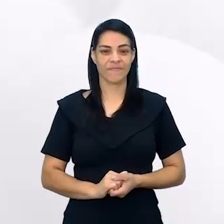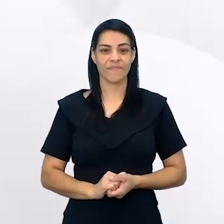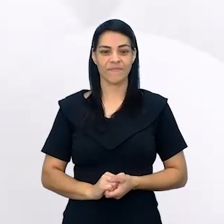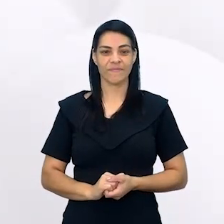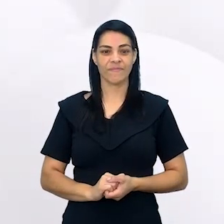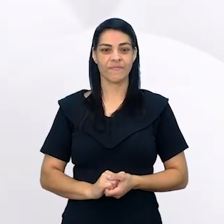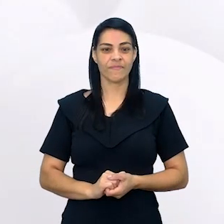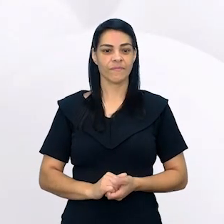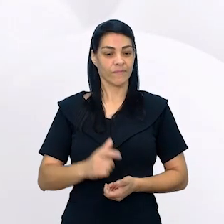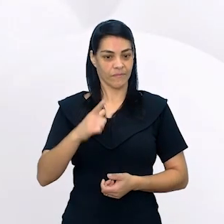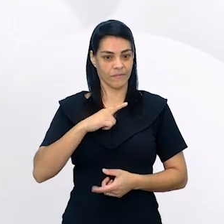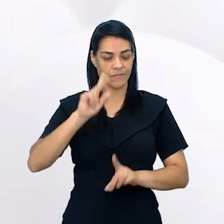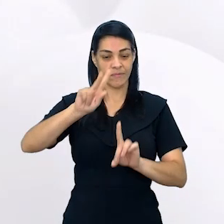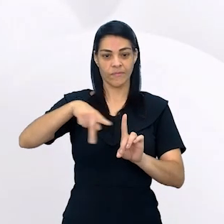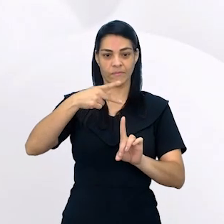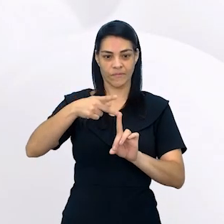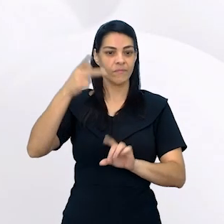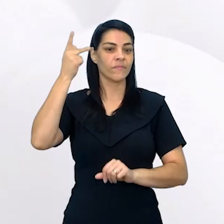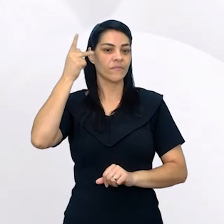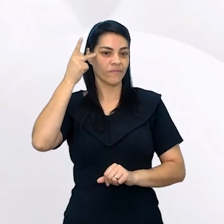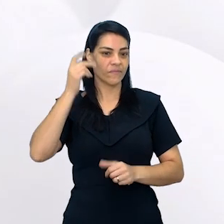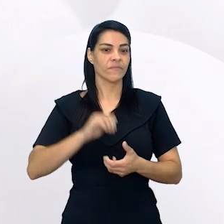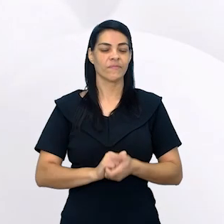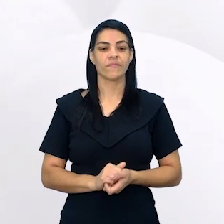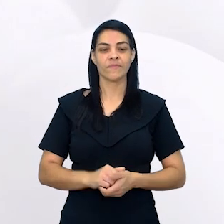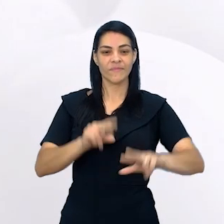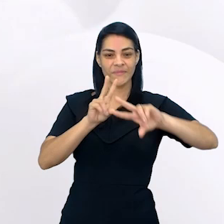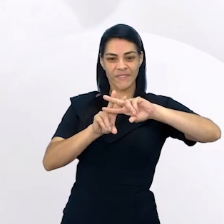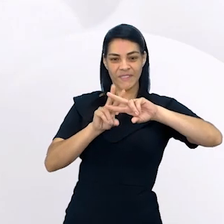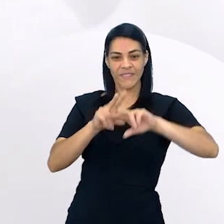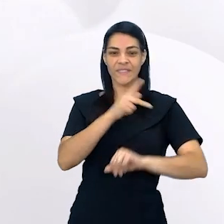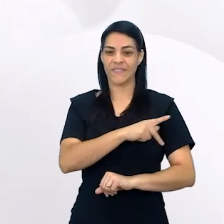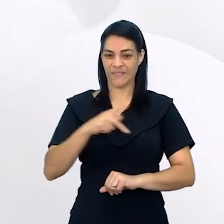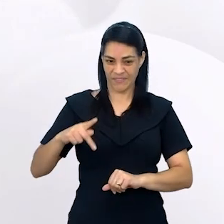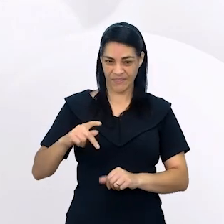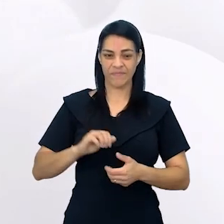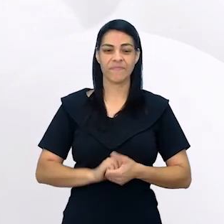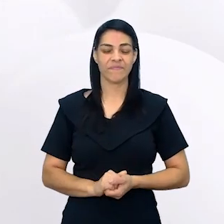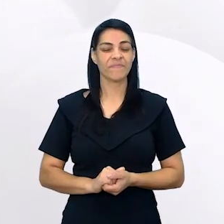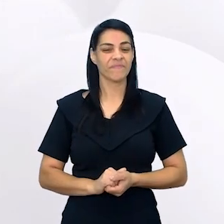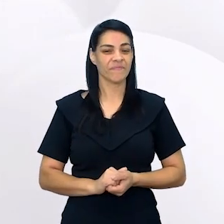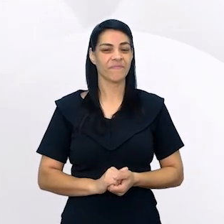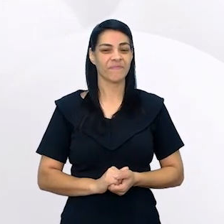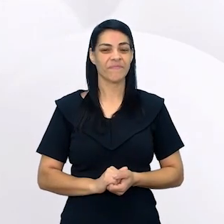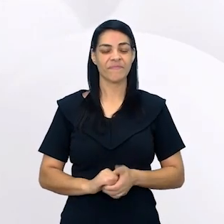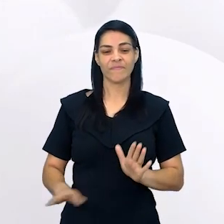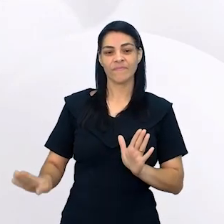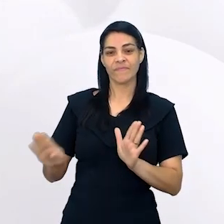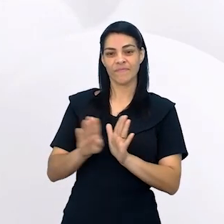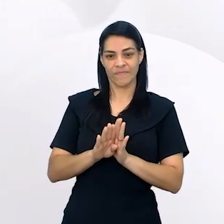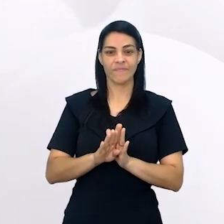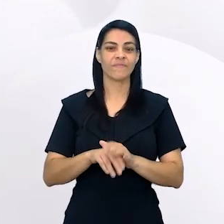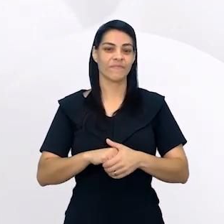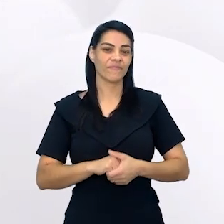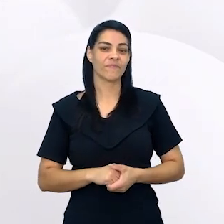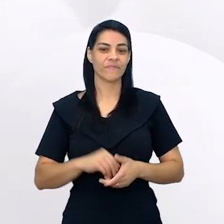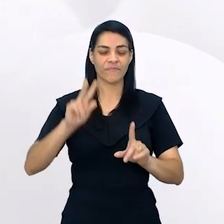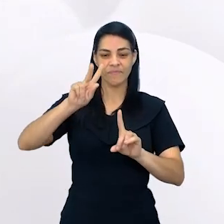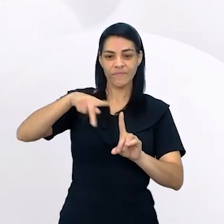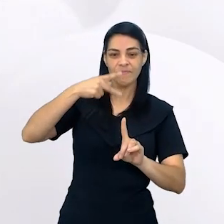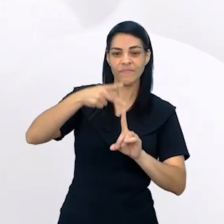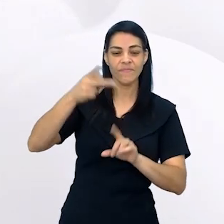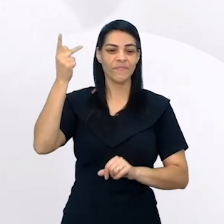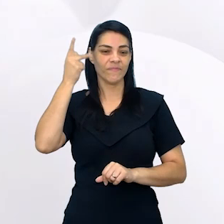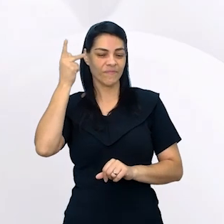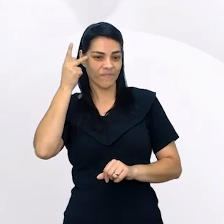tem multiplica São Paulo hashtag professores muito bem Está chegando o programa multiplica São